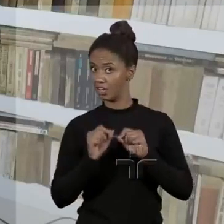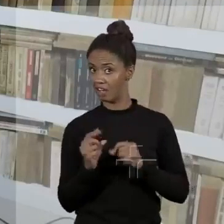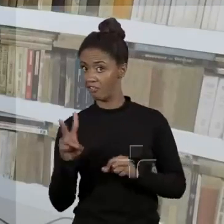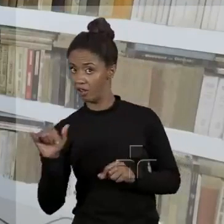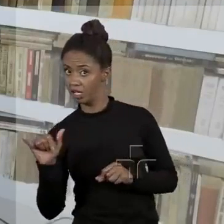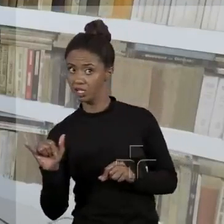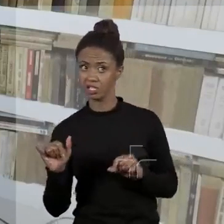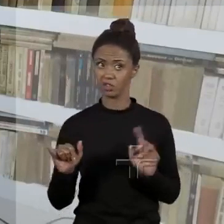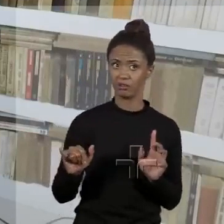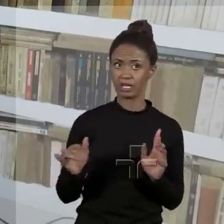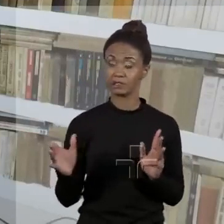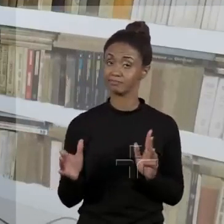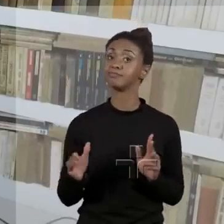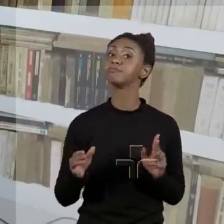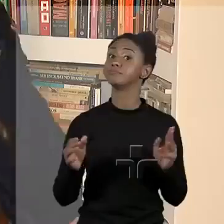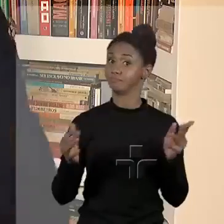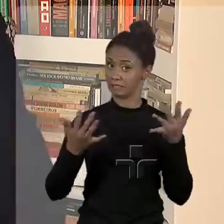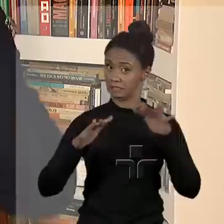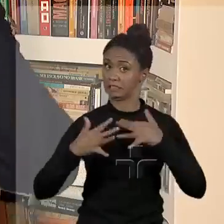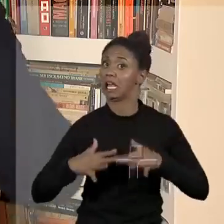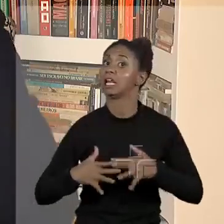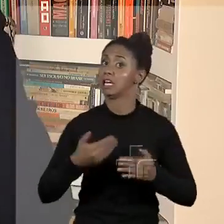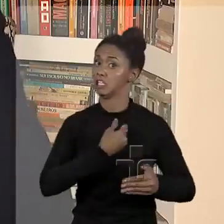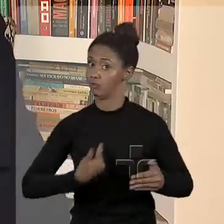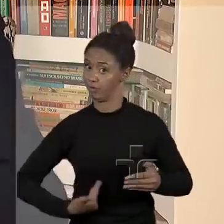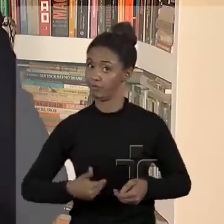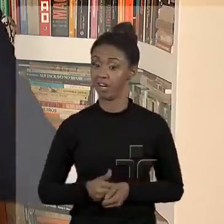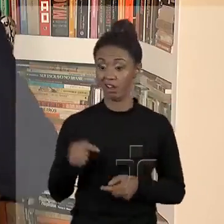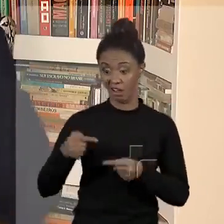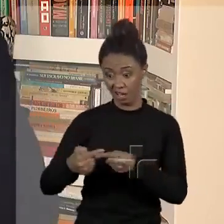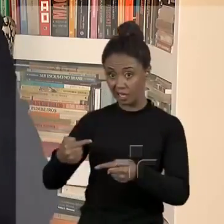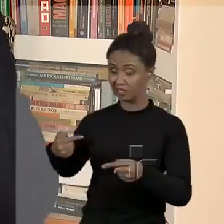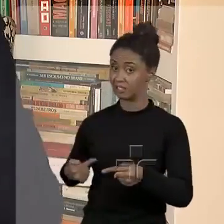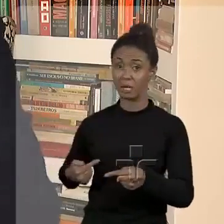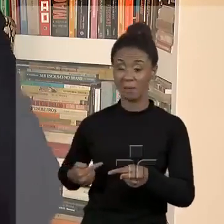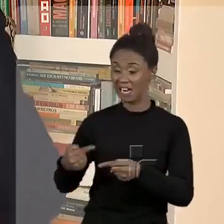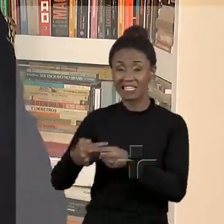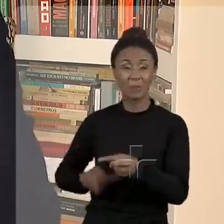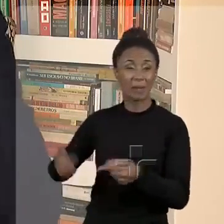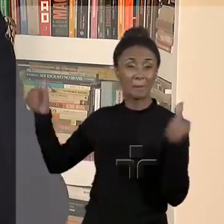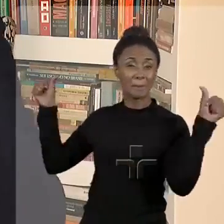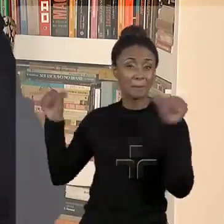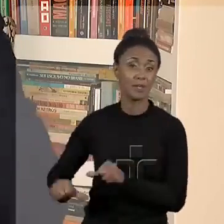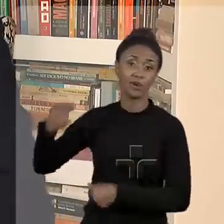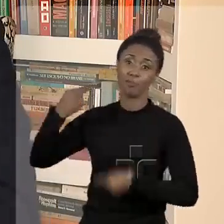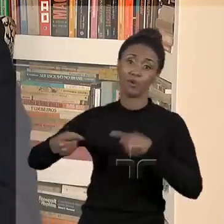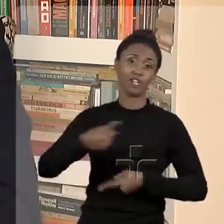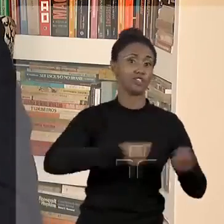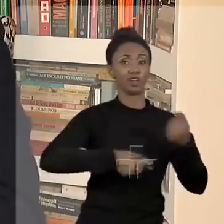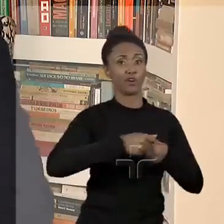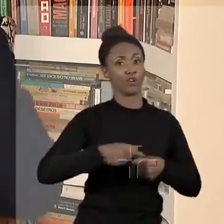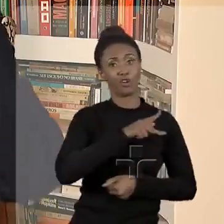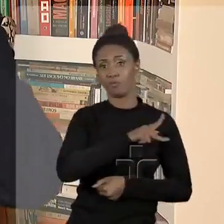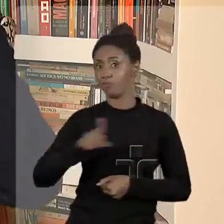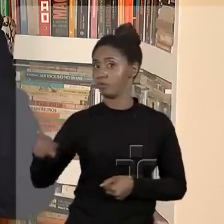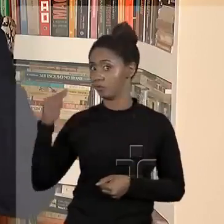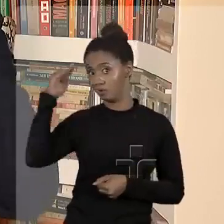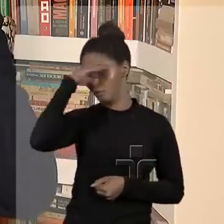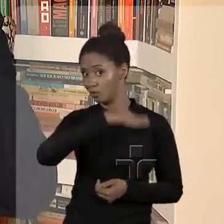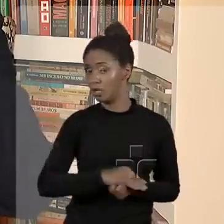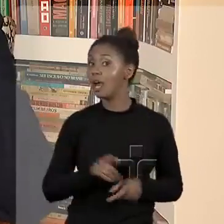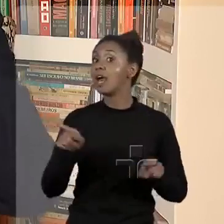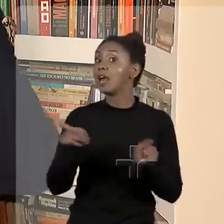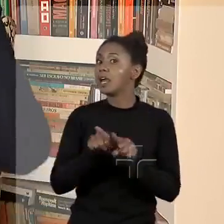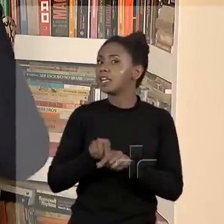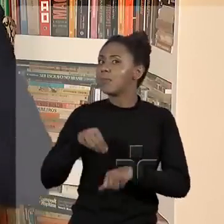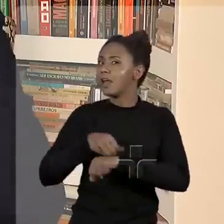ocorrer? É crise de governabilidade. Foi essa semana a pior semana política e econômica do governo Bolsonaro e lança um ponto